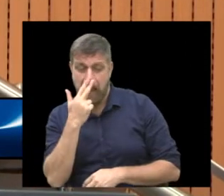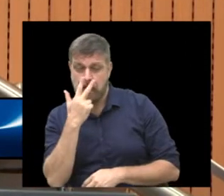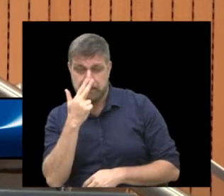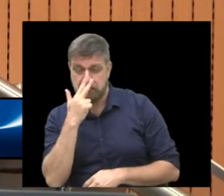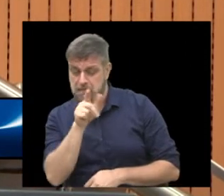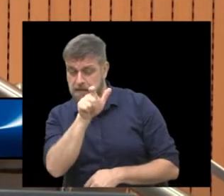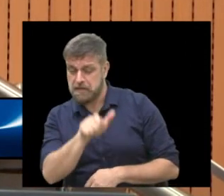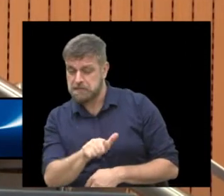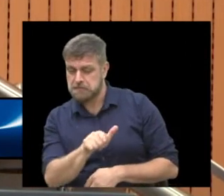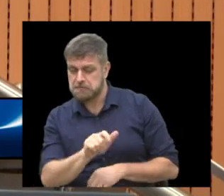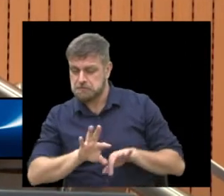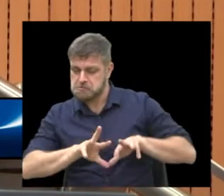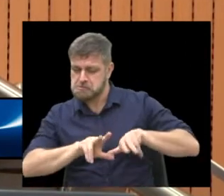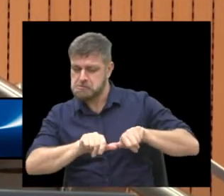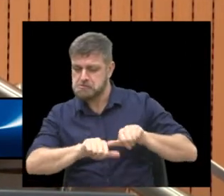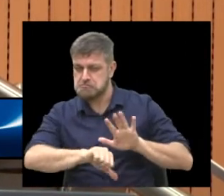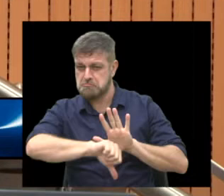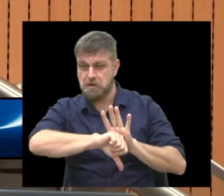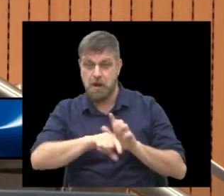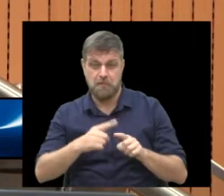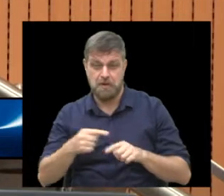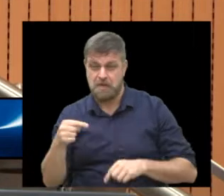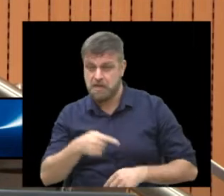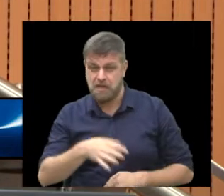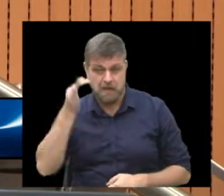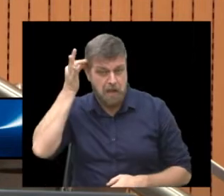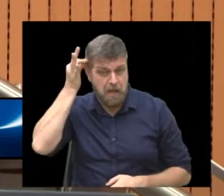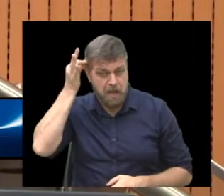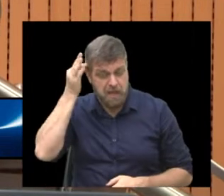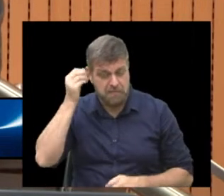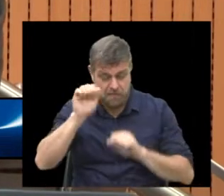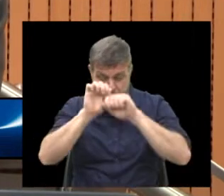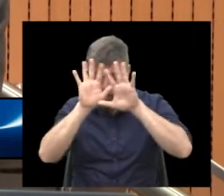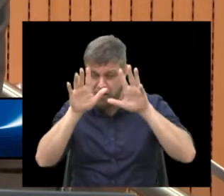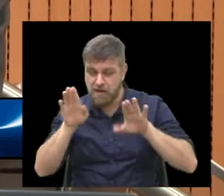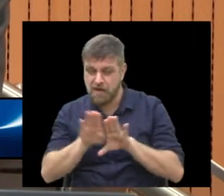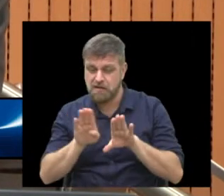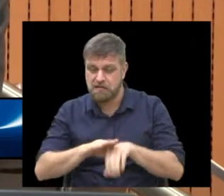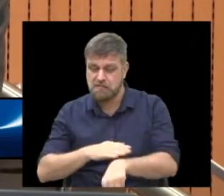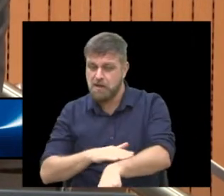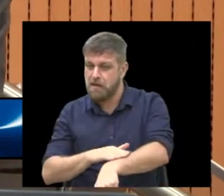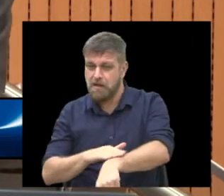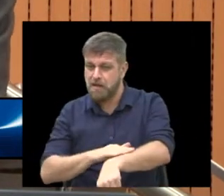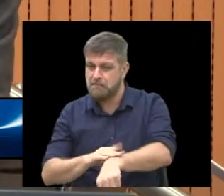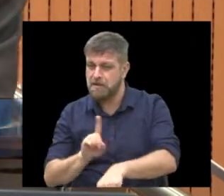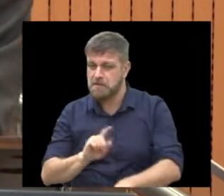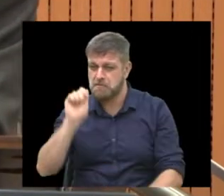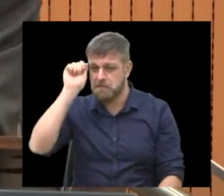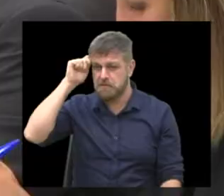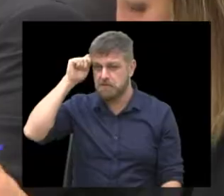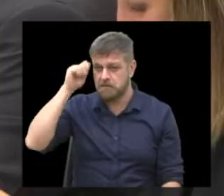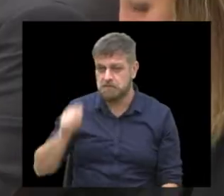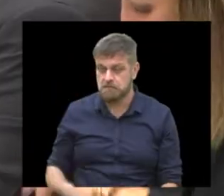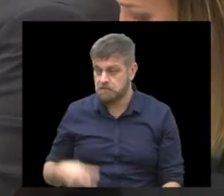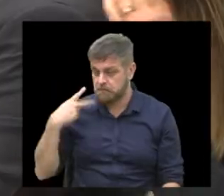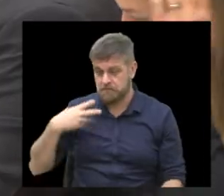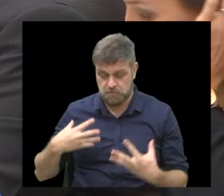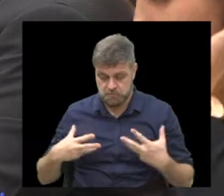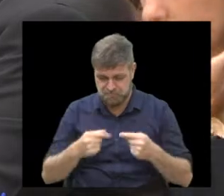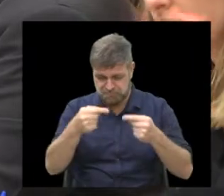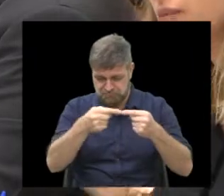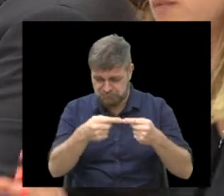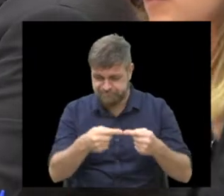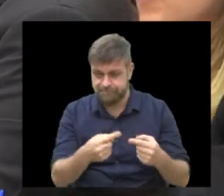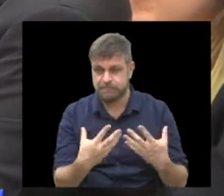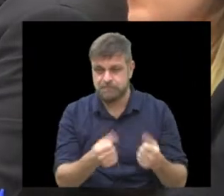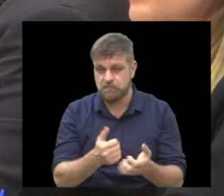de bandido, por ter pele, olhos e cabelos claros. Moção aprovada por unanimidade. Com parecer favorável à moção,